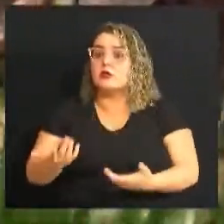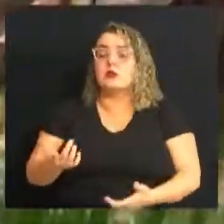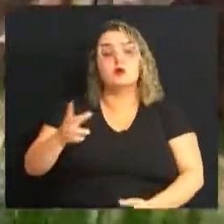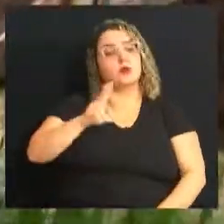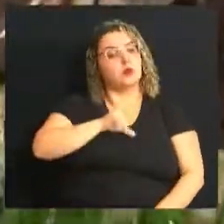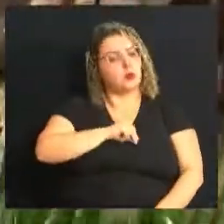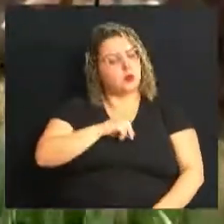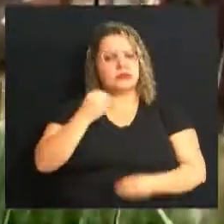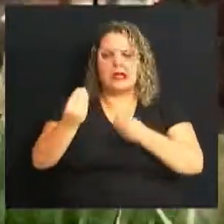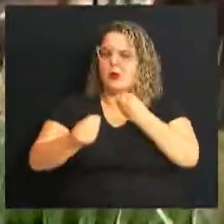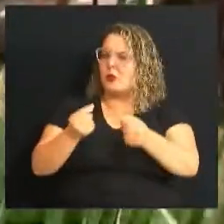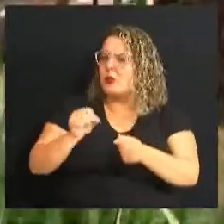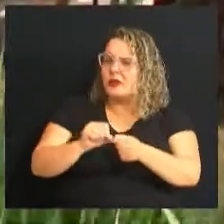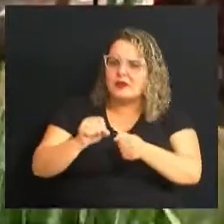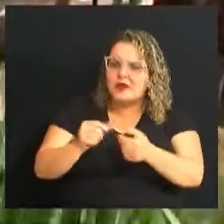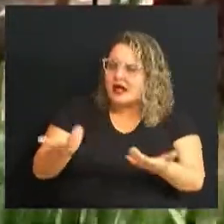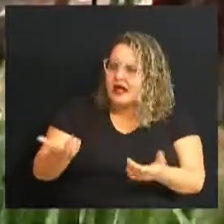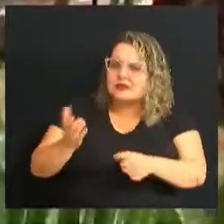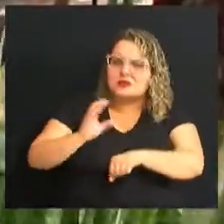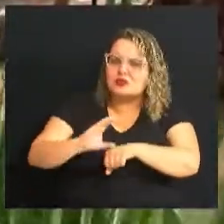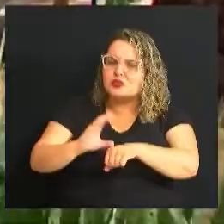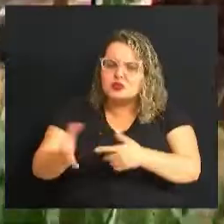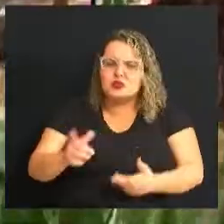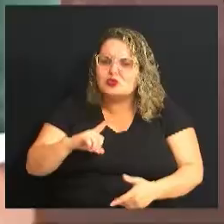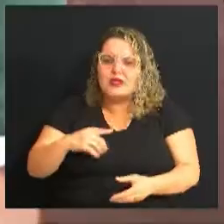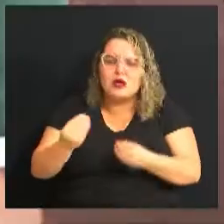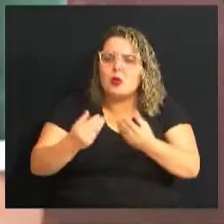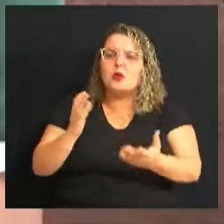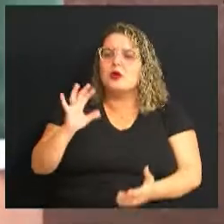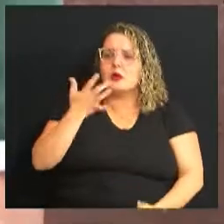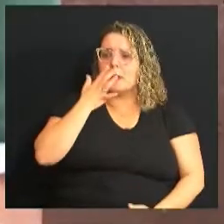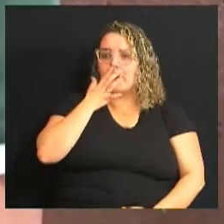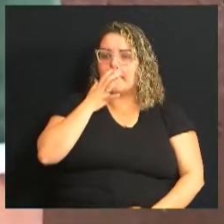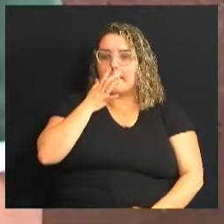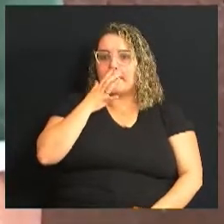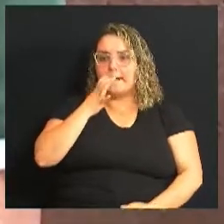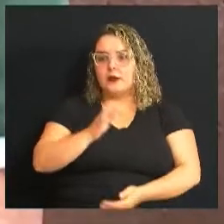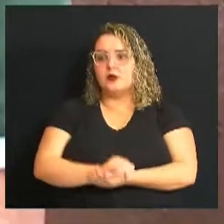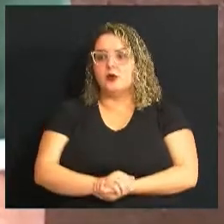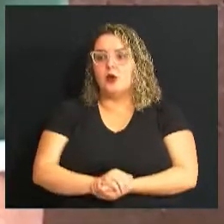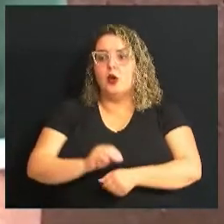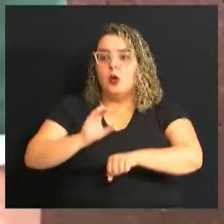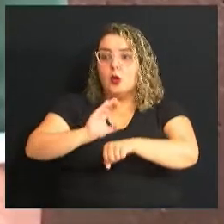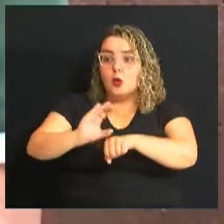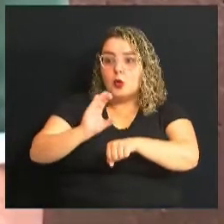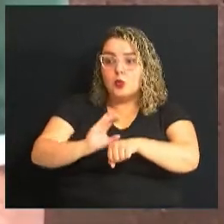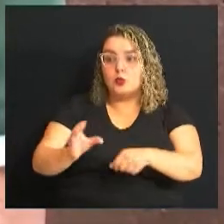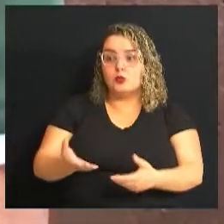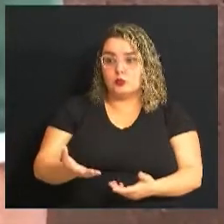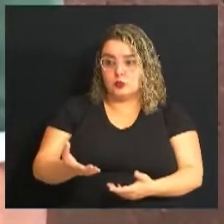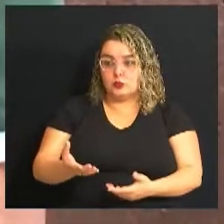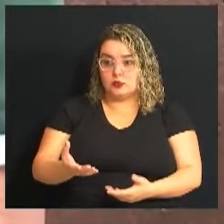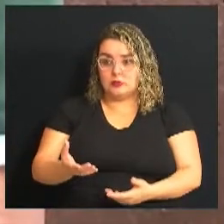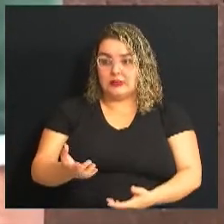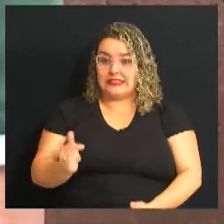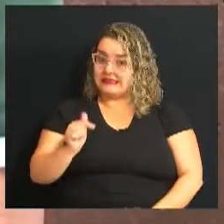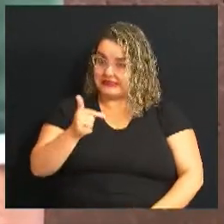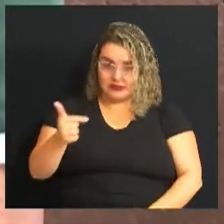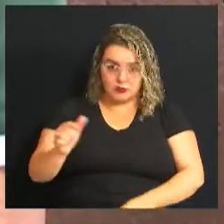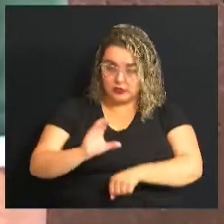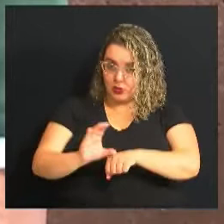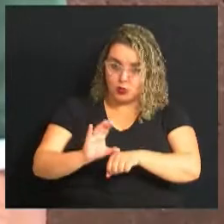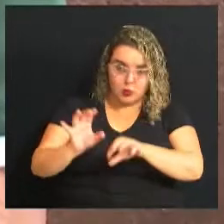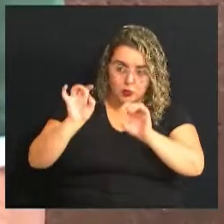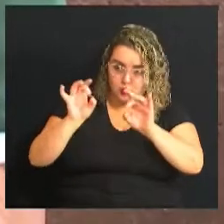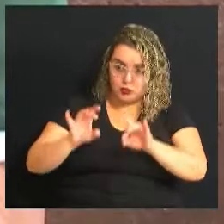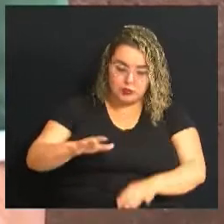que faz, não é? Como que foi? Não, o curso em si, a gente não tem um curso específico da